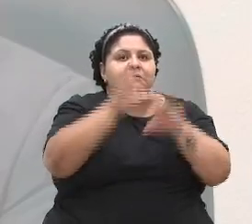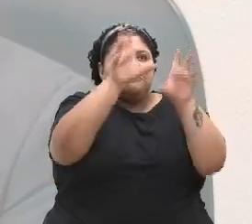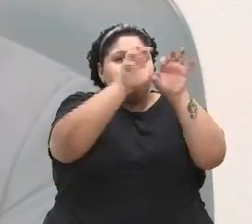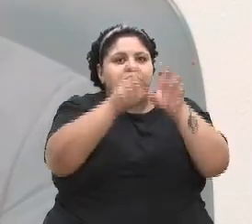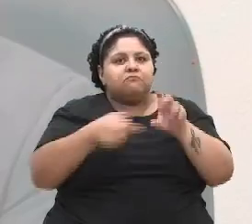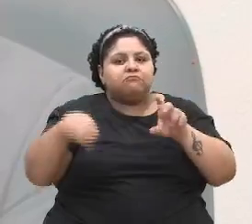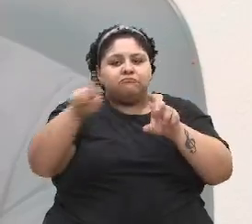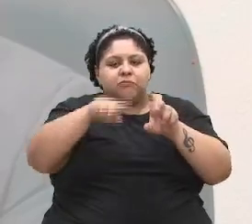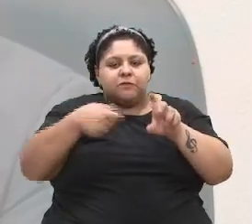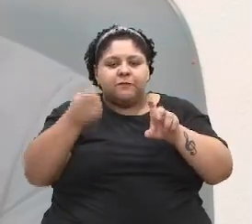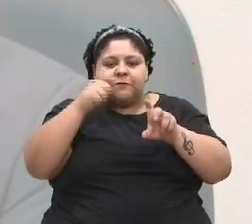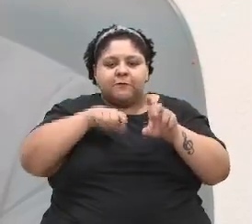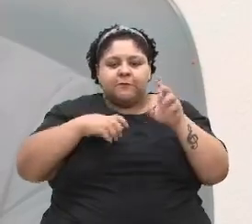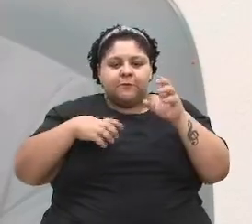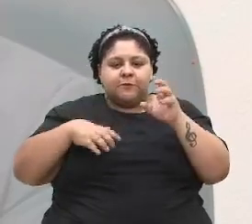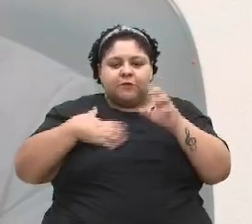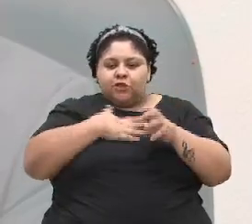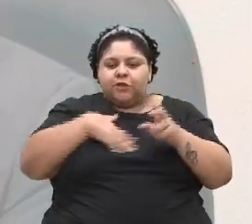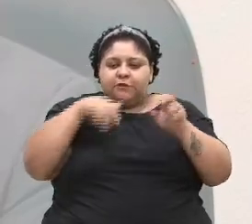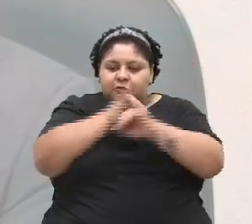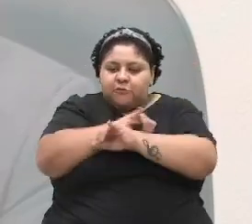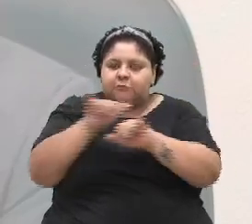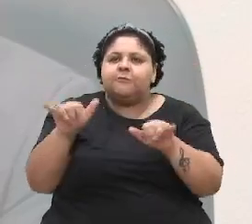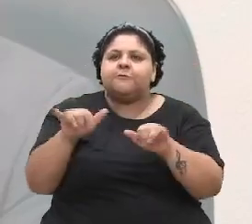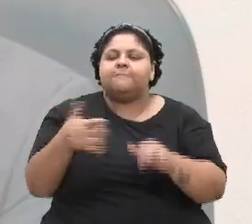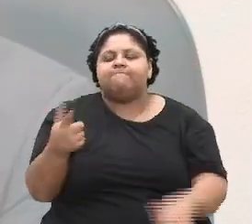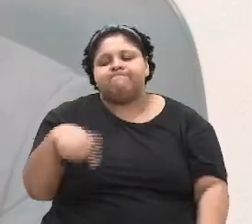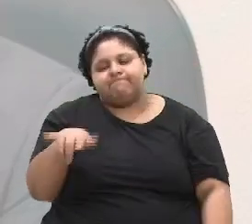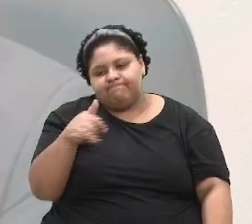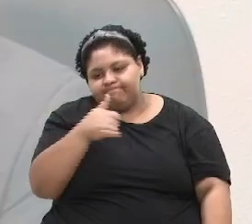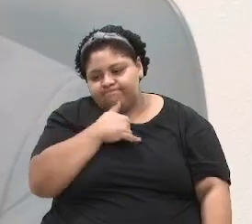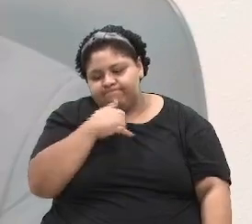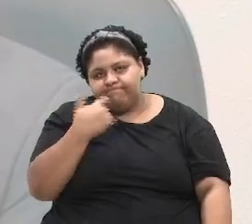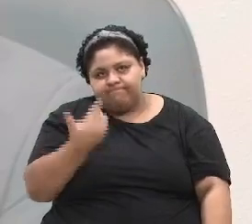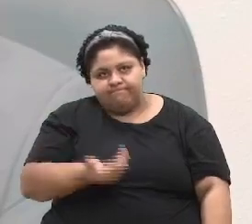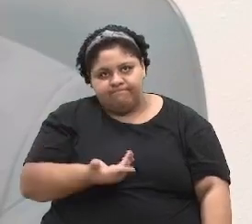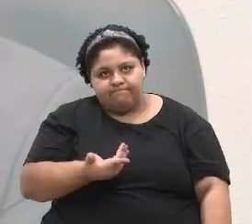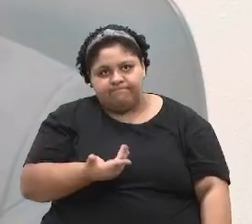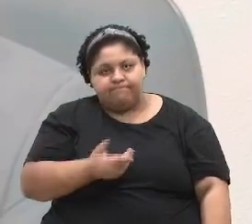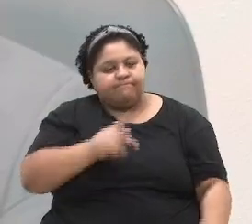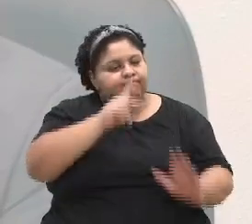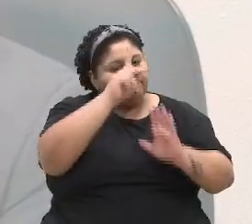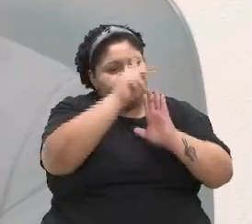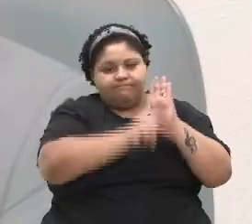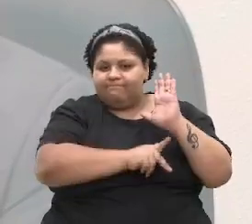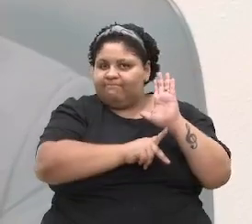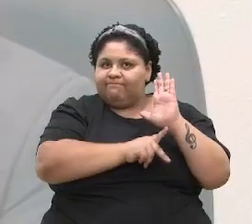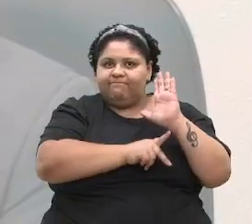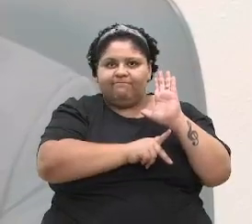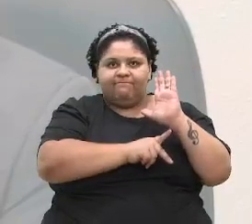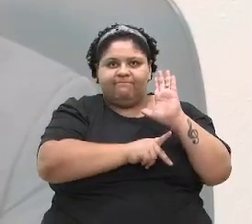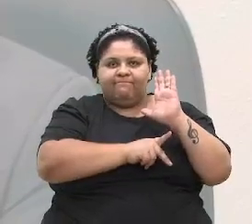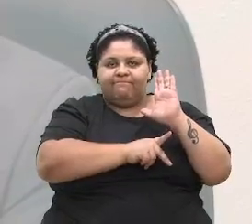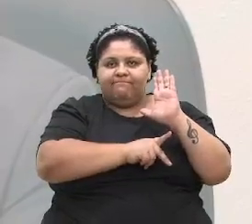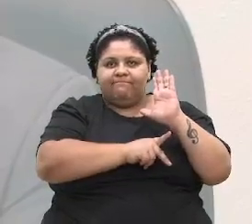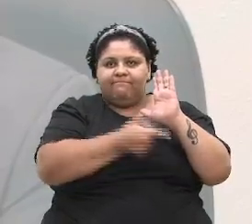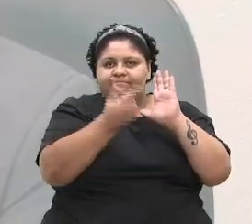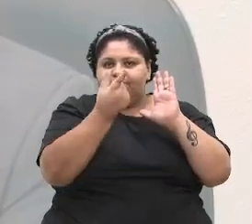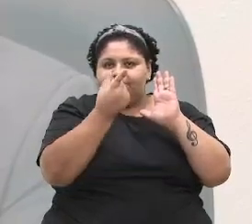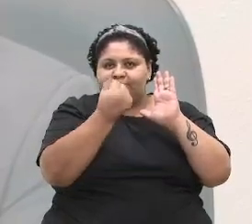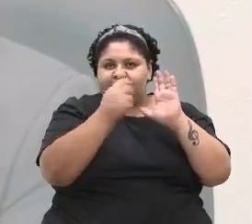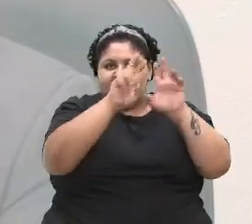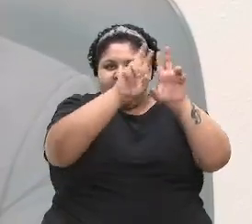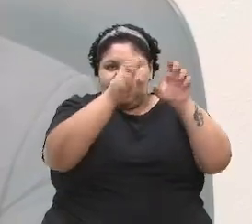ter formas de divulgação e, infelizmente, nesse projeto não contém recurso para esse tema